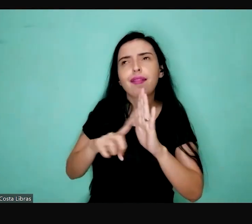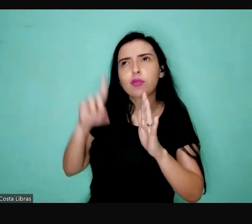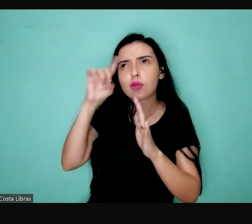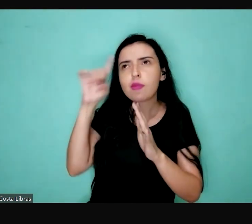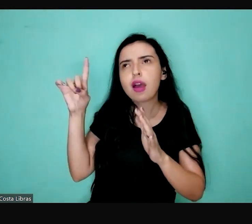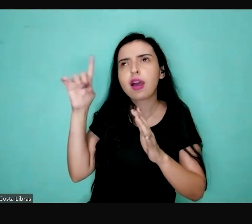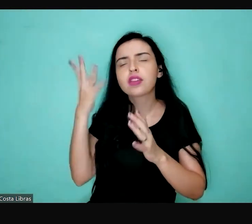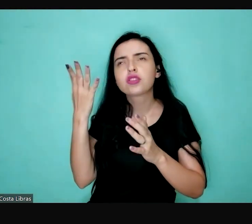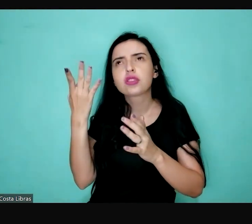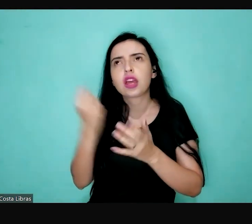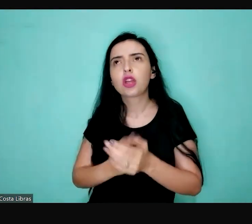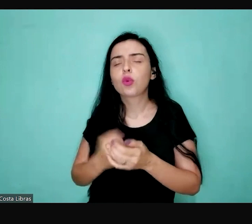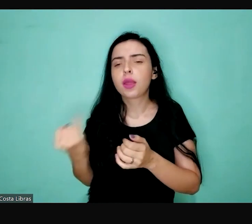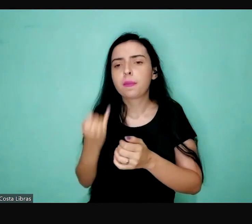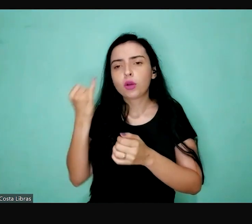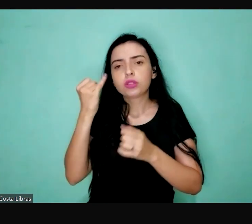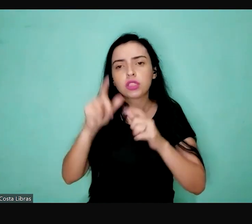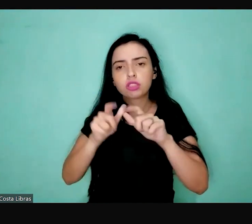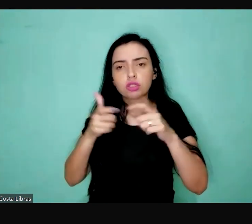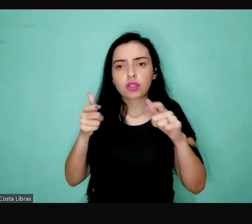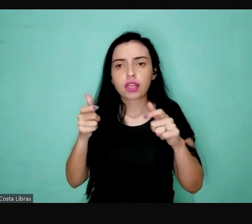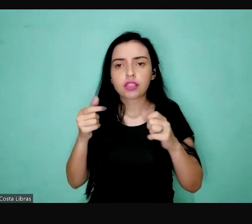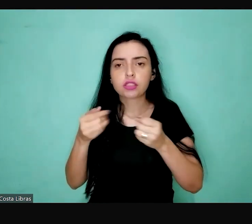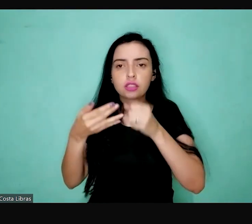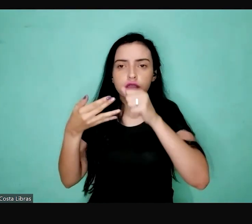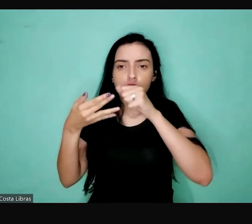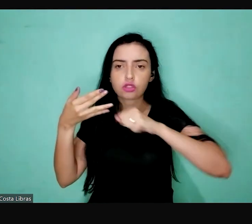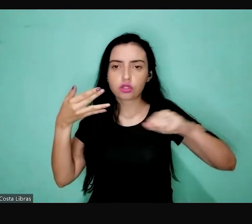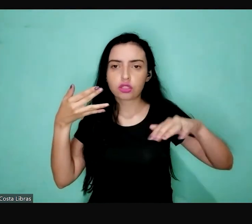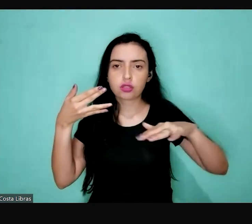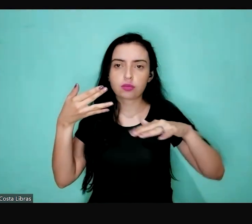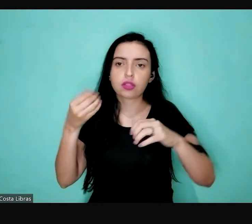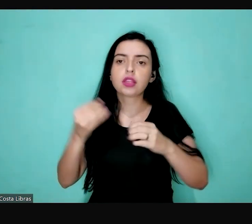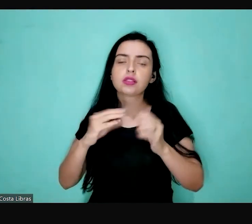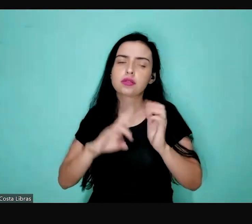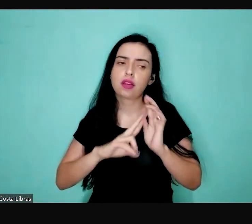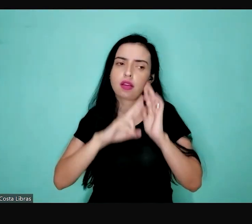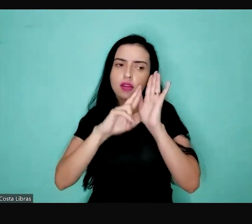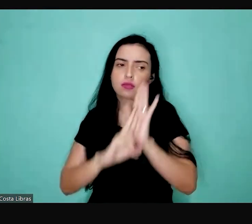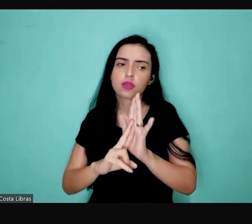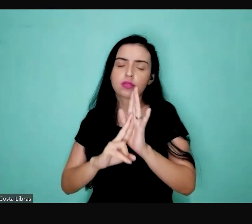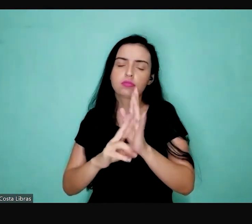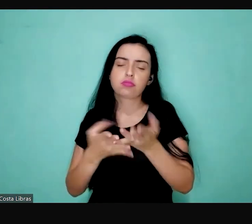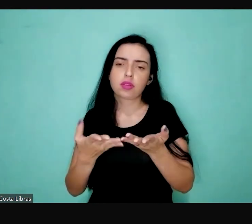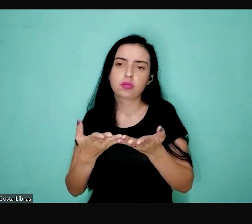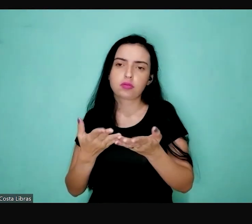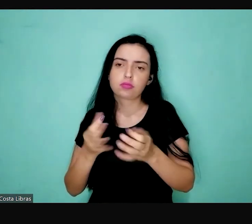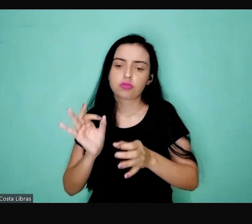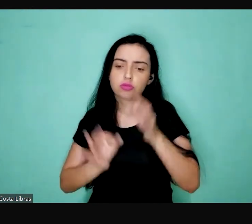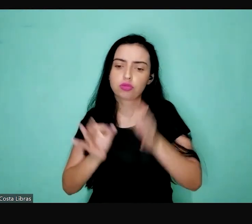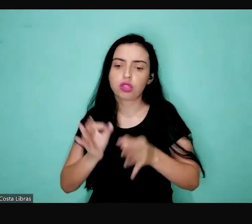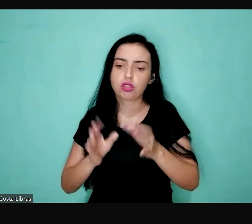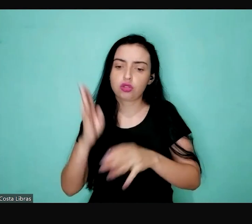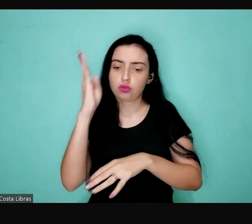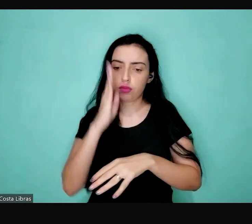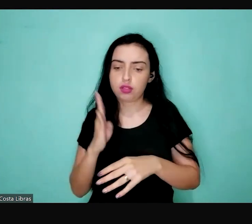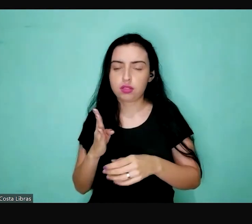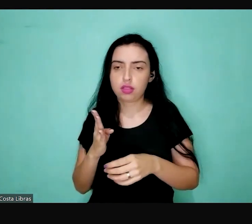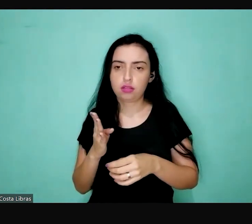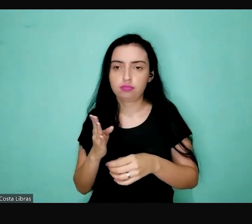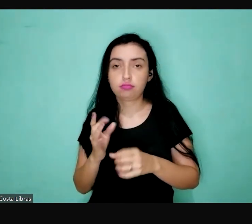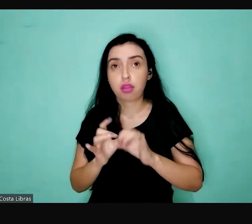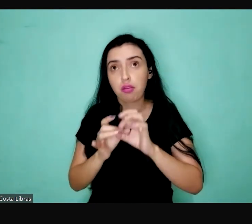importância crescente que a jurisprudência assume no ordenamento jurídico brasileiro, né? É claro